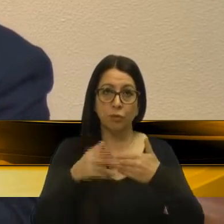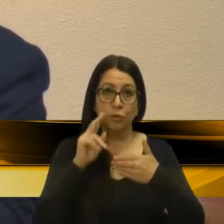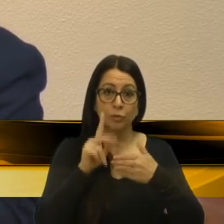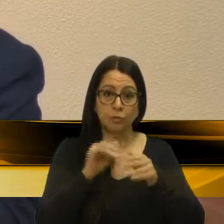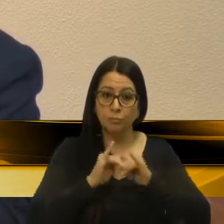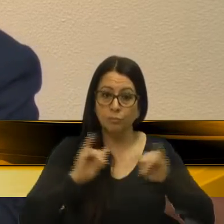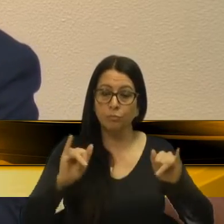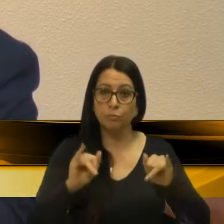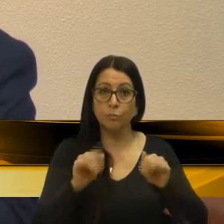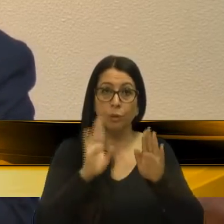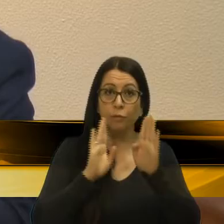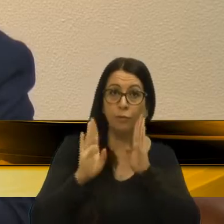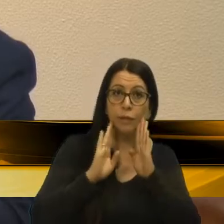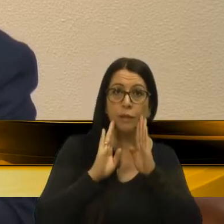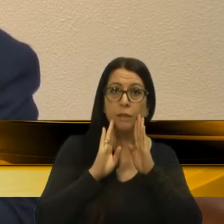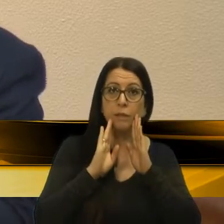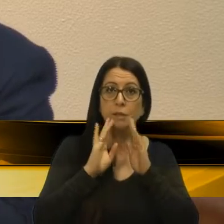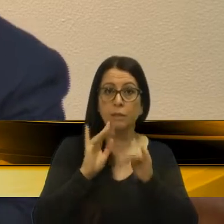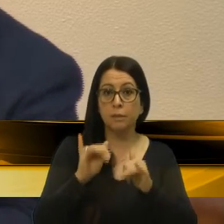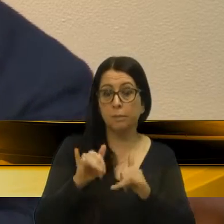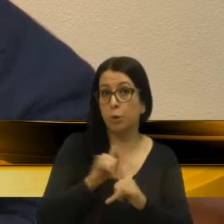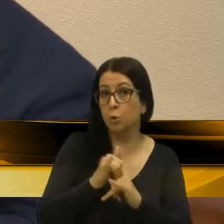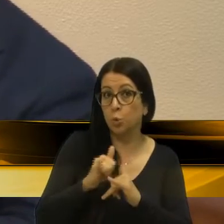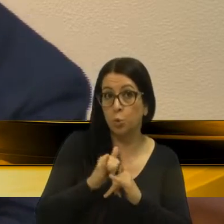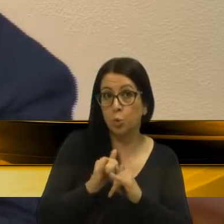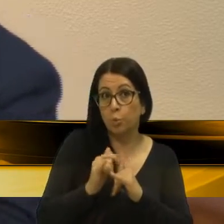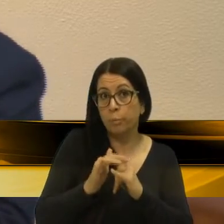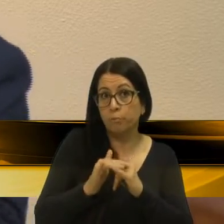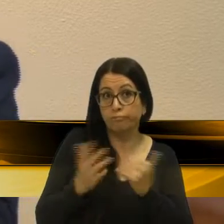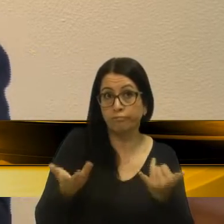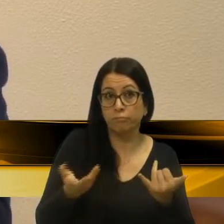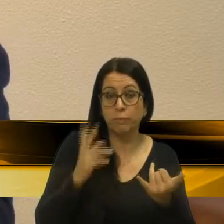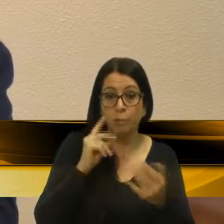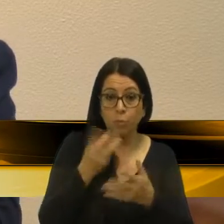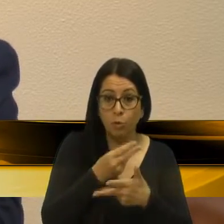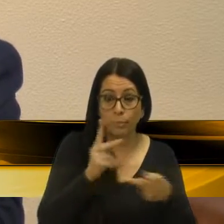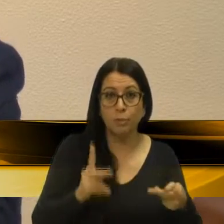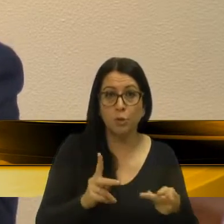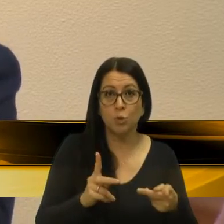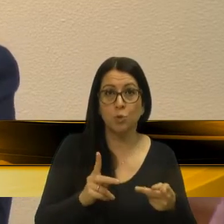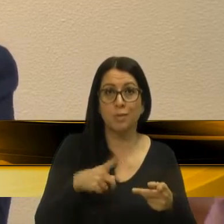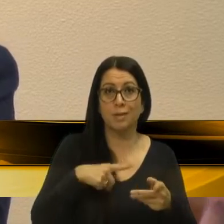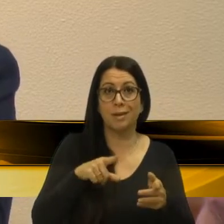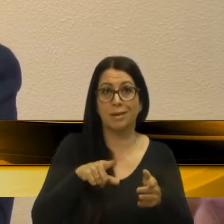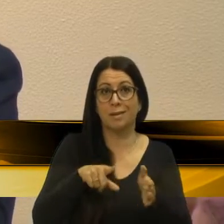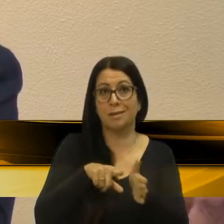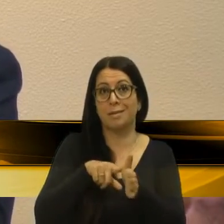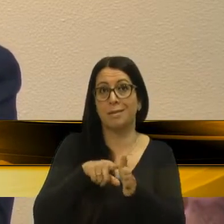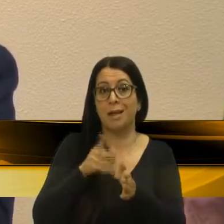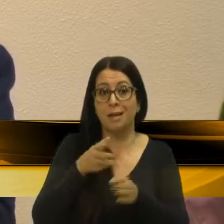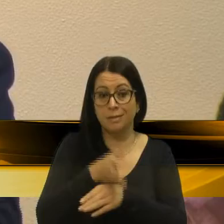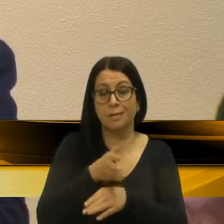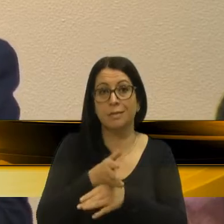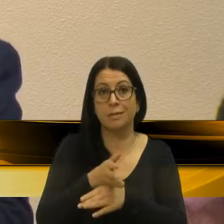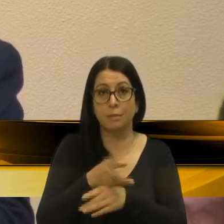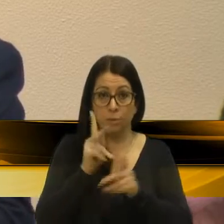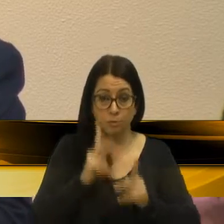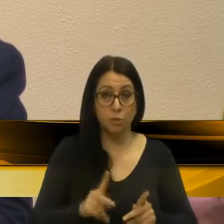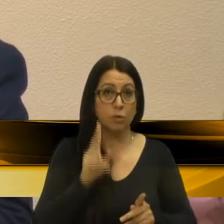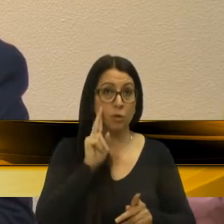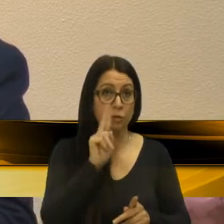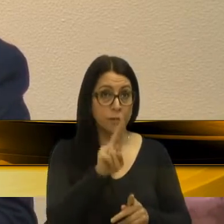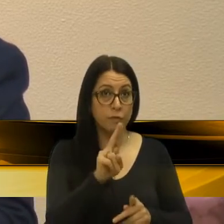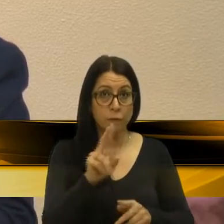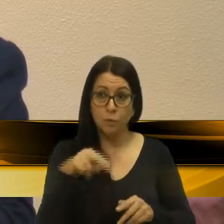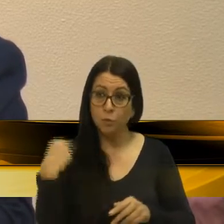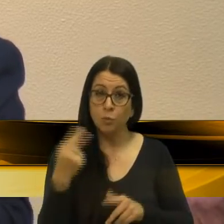transmitida pelo Facebook, pelo YouTube, enfim. Uma imensidão de pessoas têm acesso. Isso é ótimo, porque as pessoas estão vendo o nosso